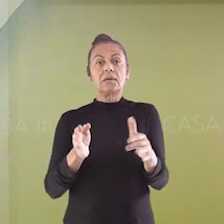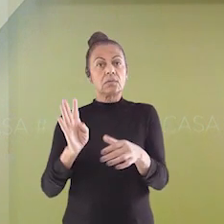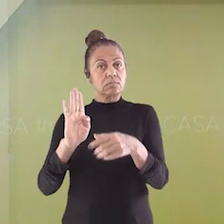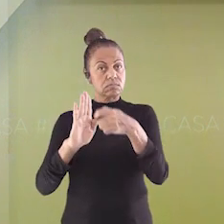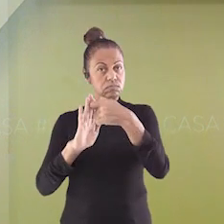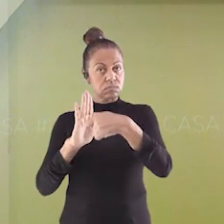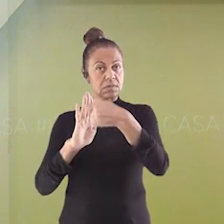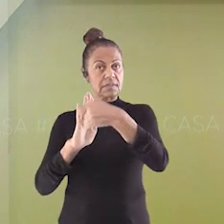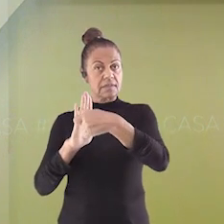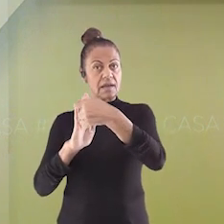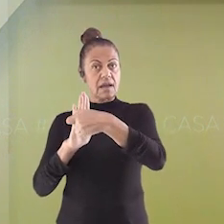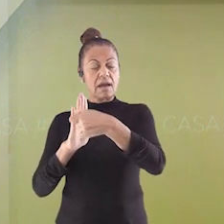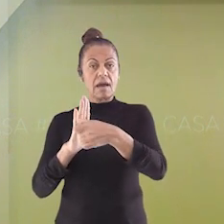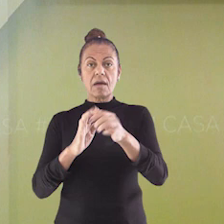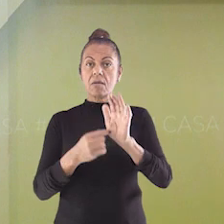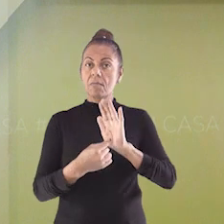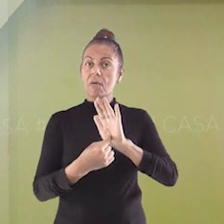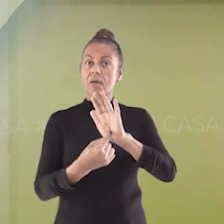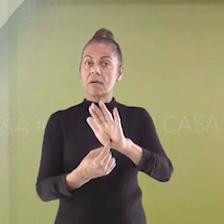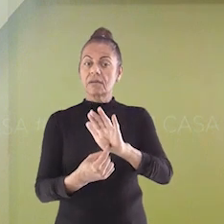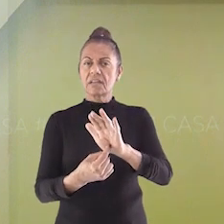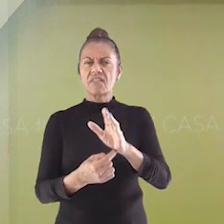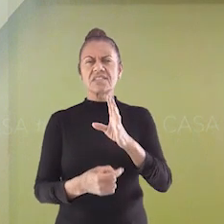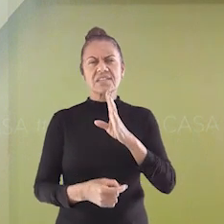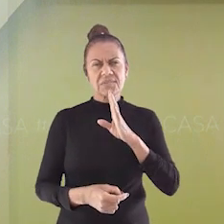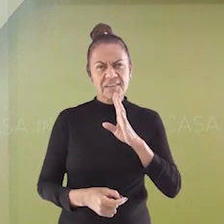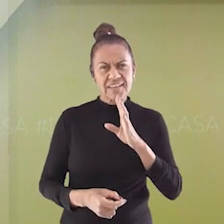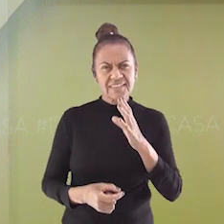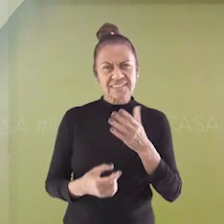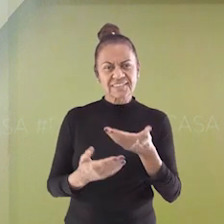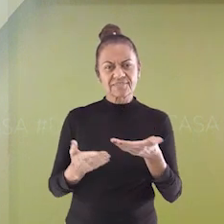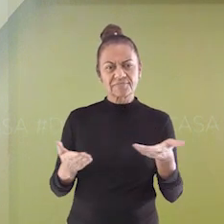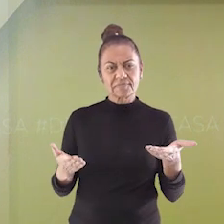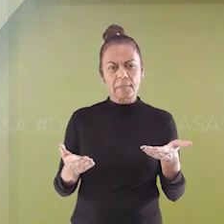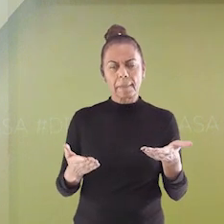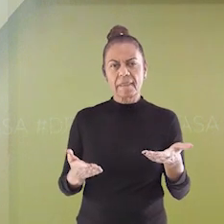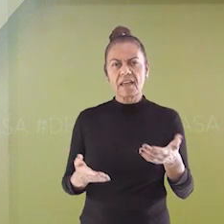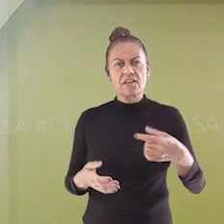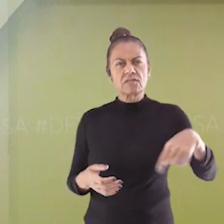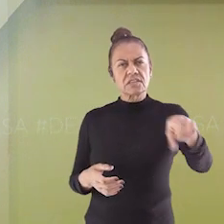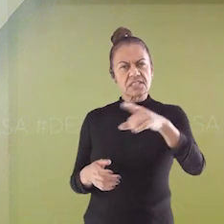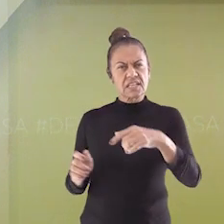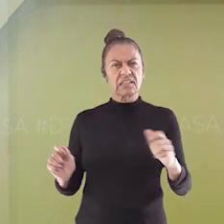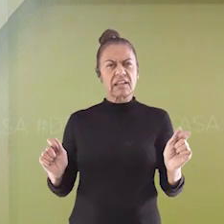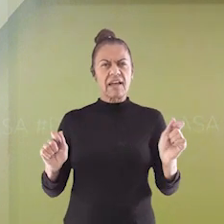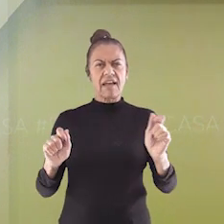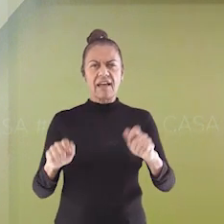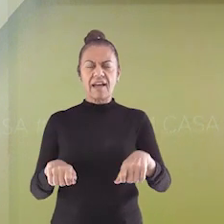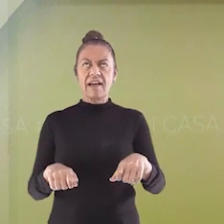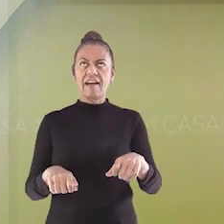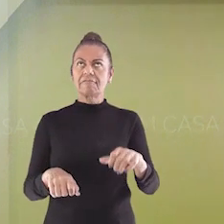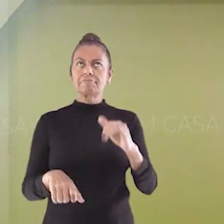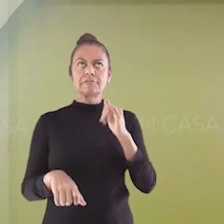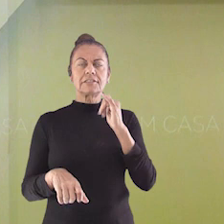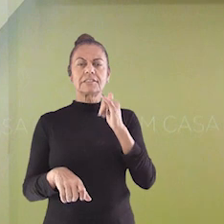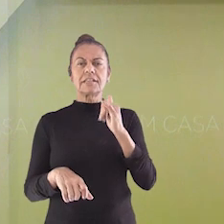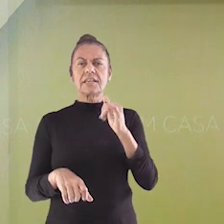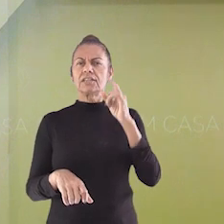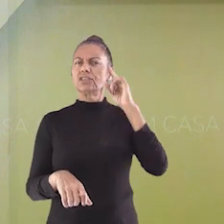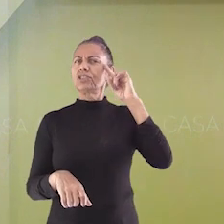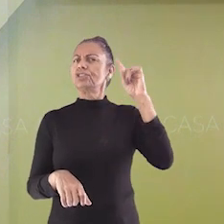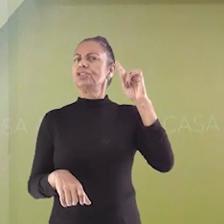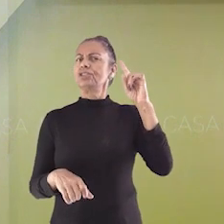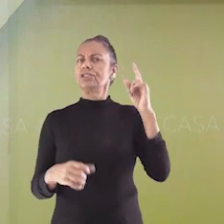conhece essas formas de marcar o tempo? Você poderia me dizer que dia é